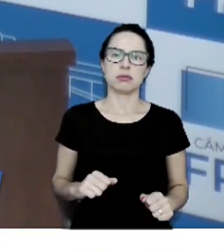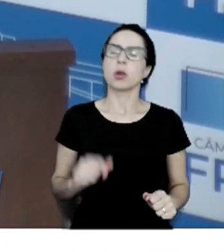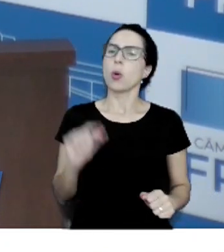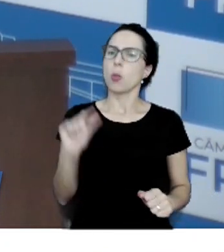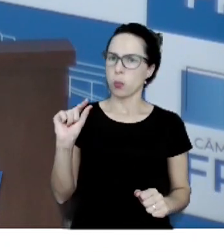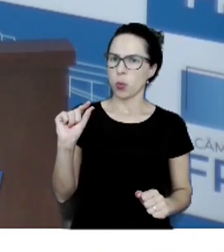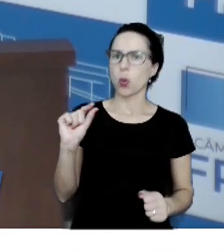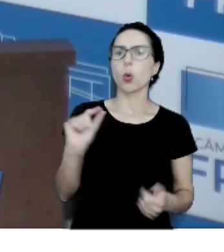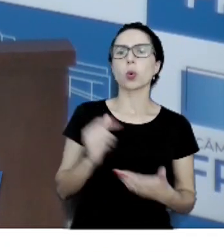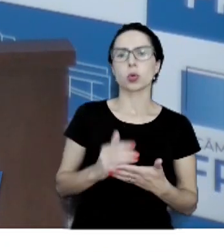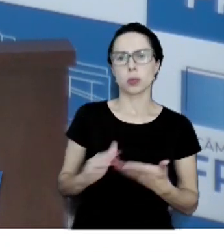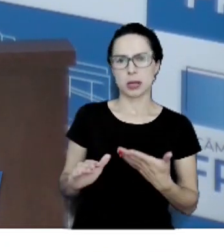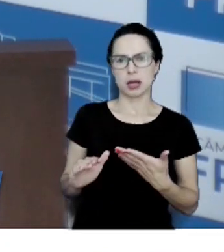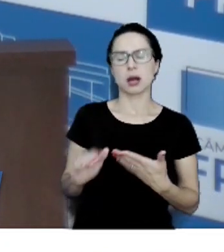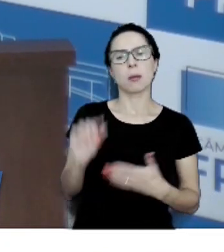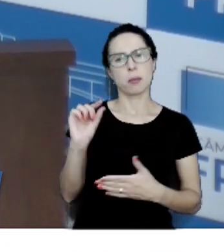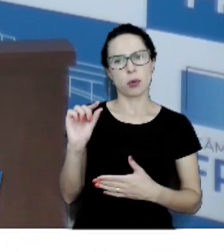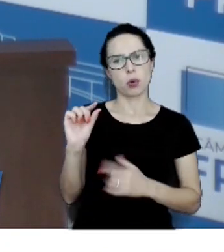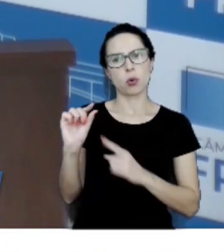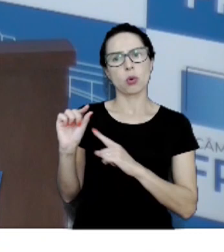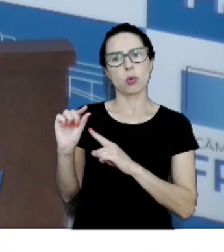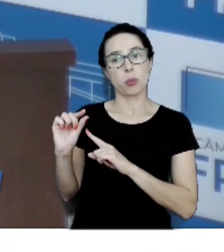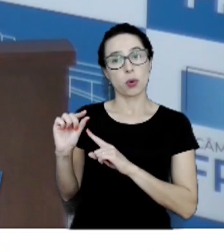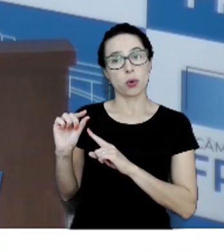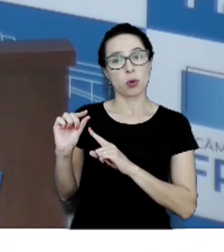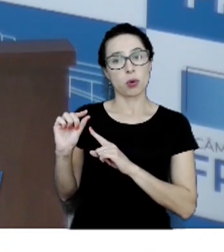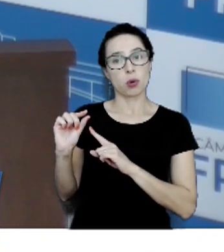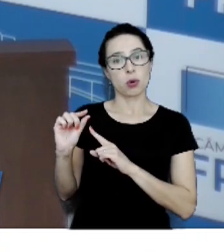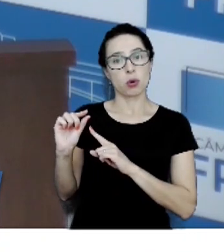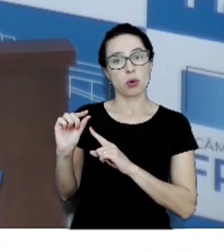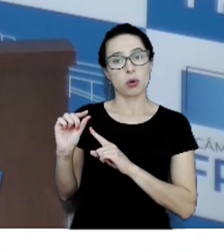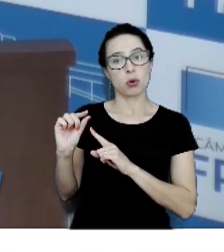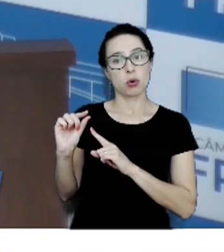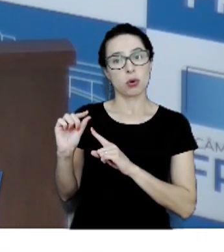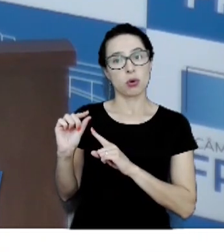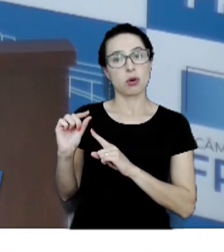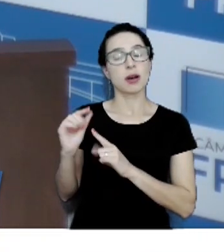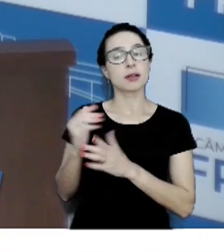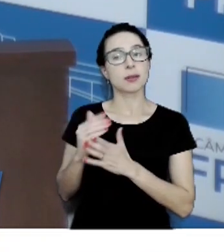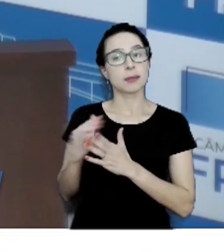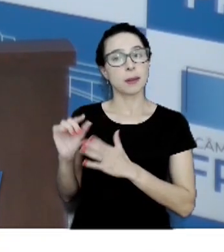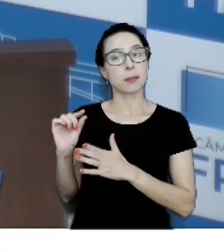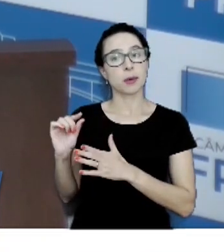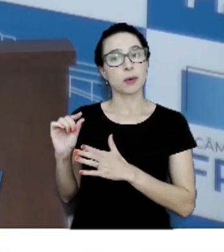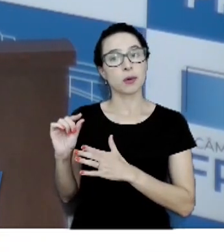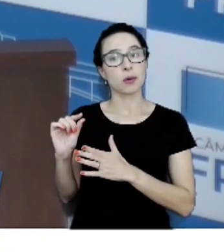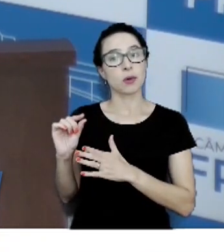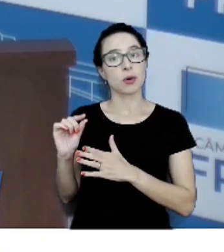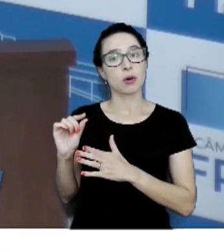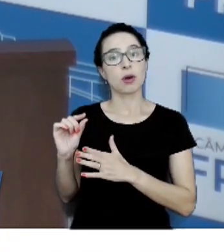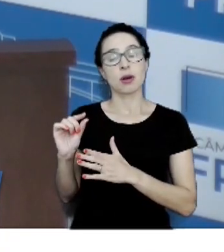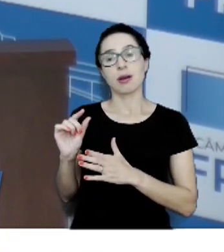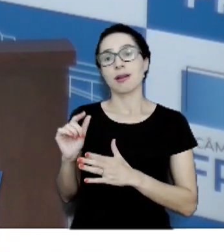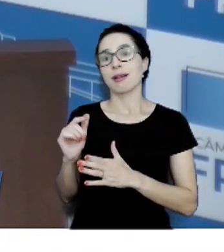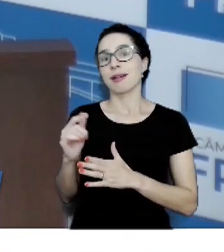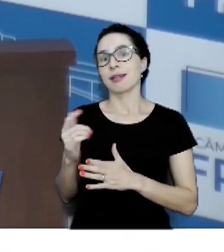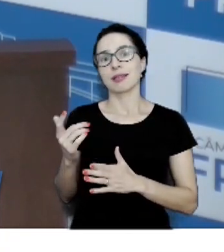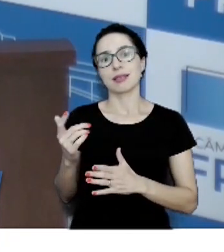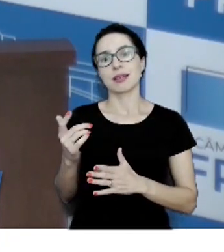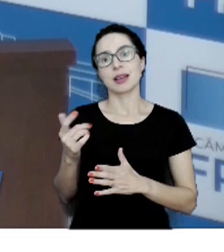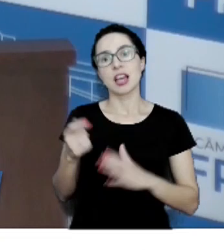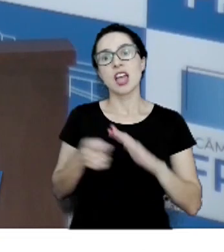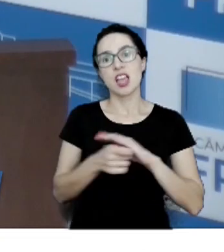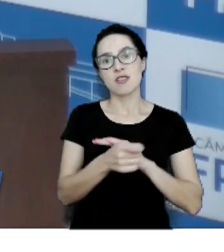sobrar, mas um pouco do que poderia sobrar, o muito do que poderia sobrar, tem que ser investido